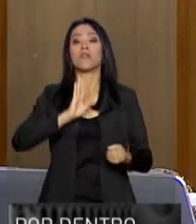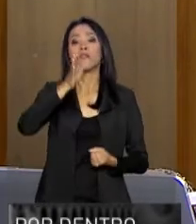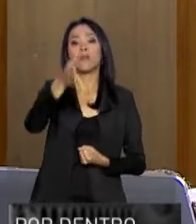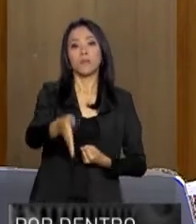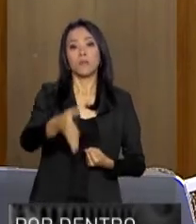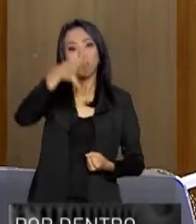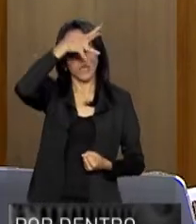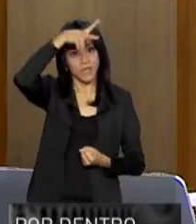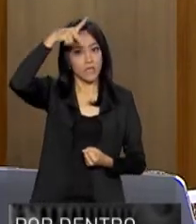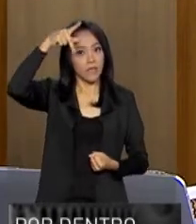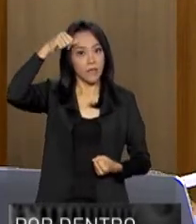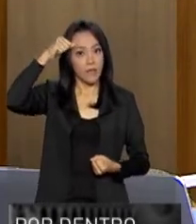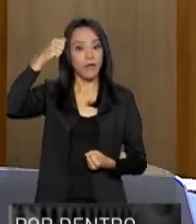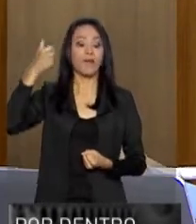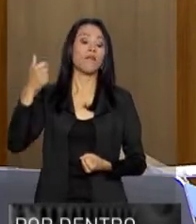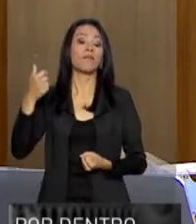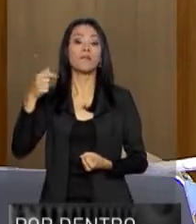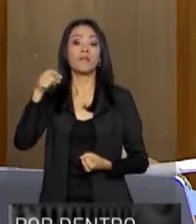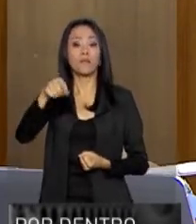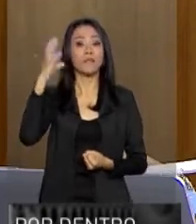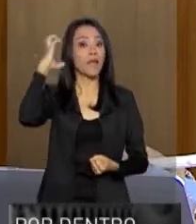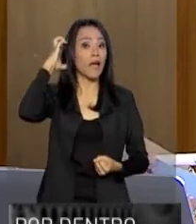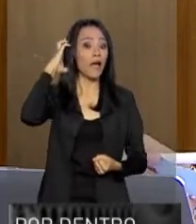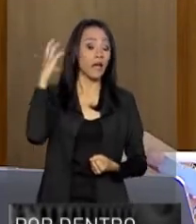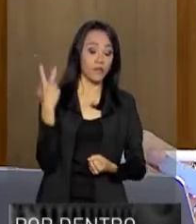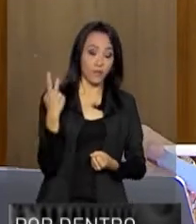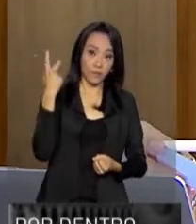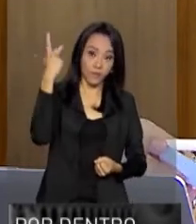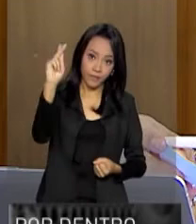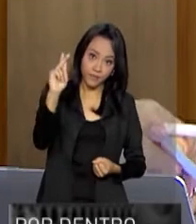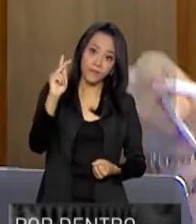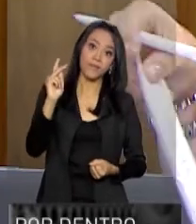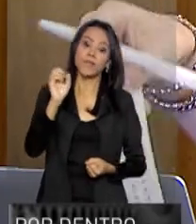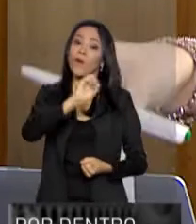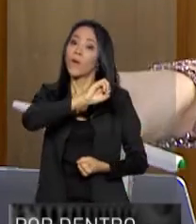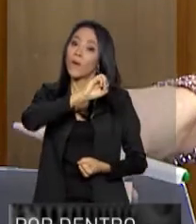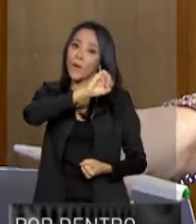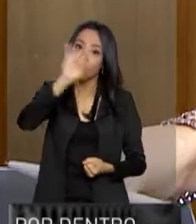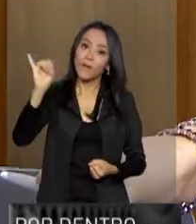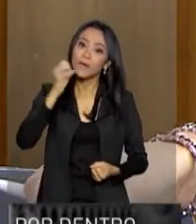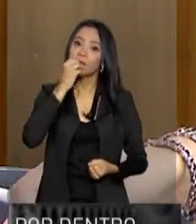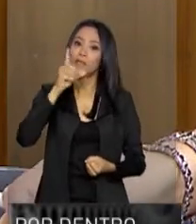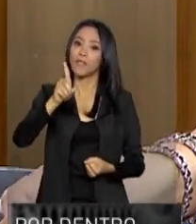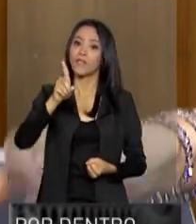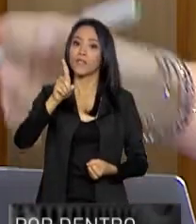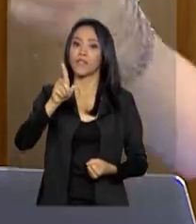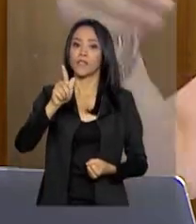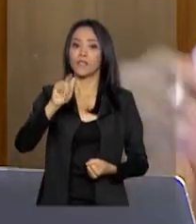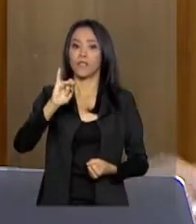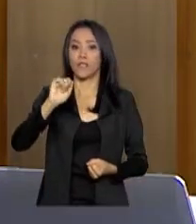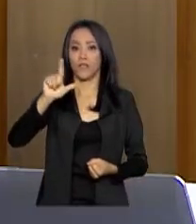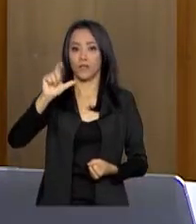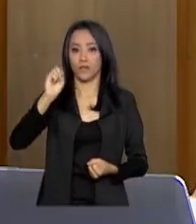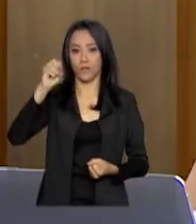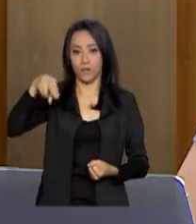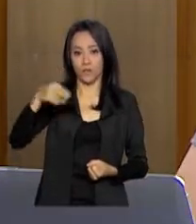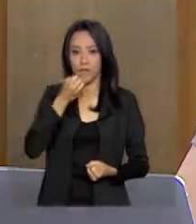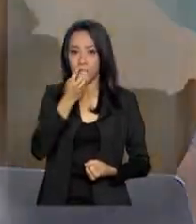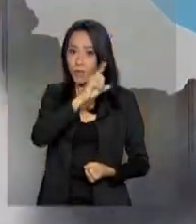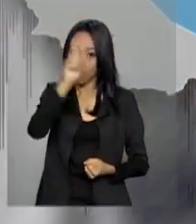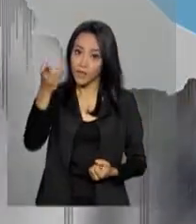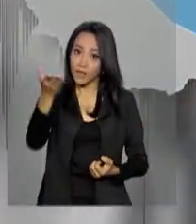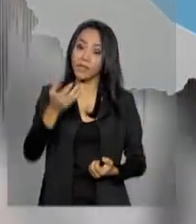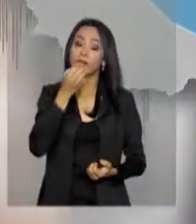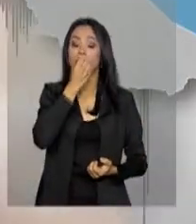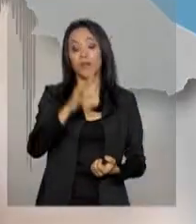conversar com gilson nascimento da rádio rio mar fm olá gilson bom dia pra você bom dia o dia